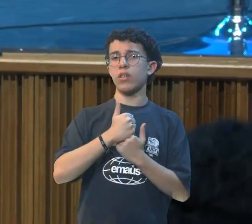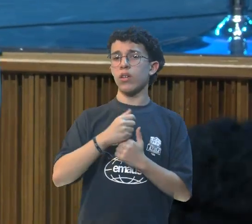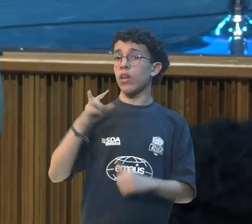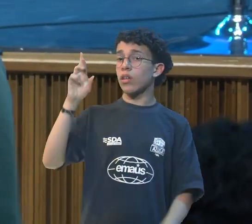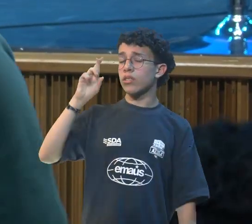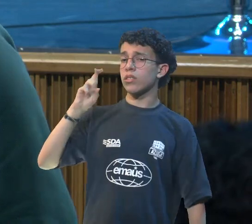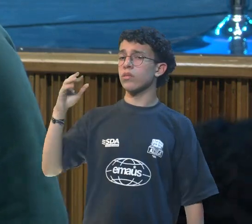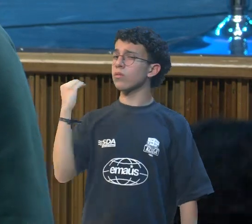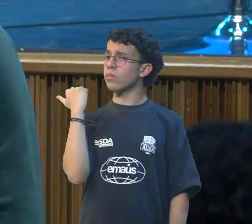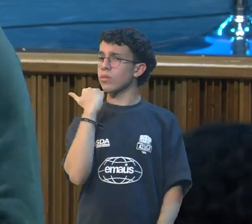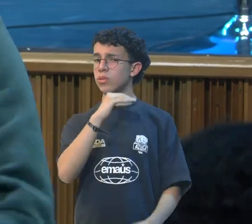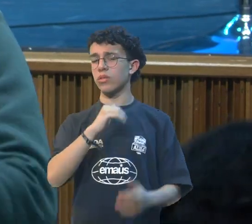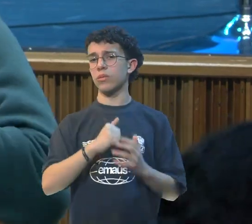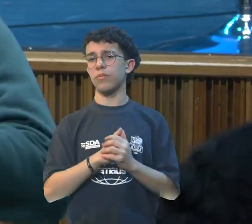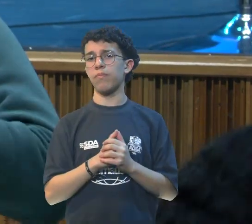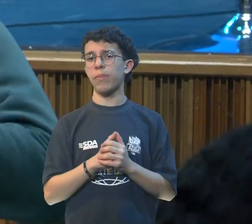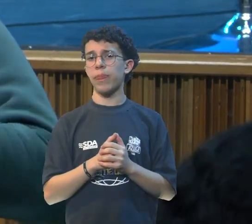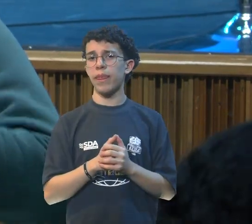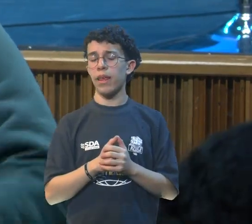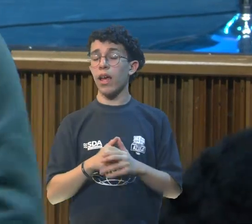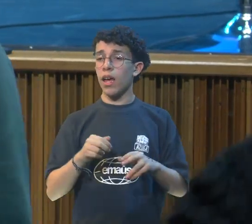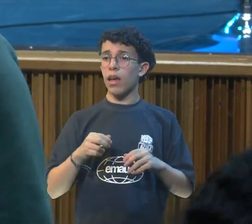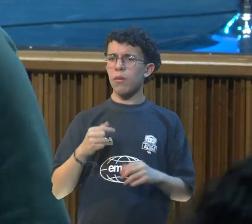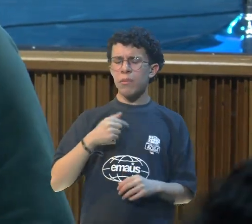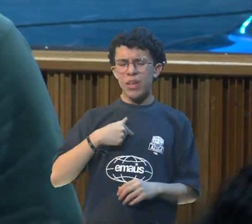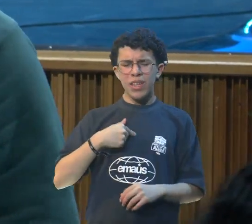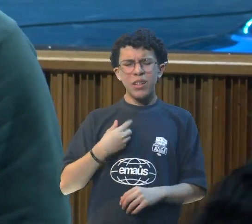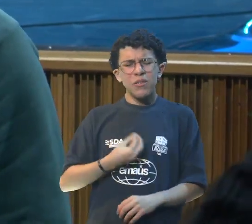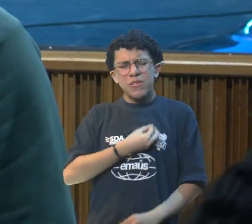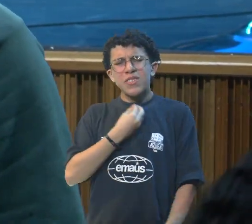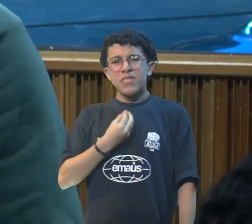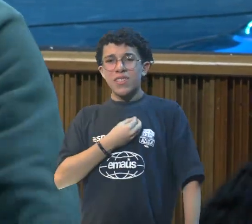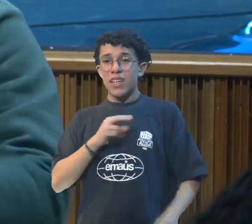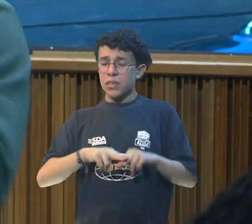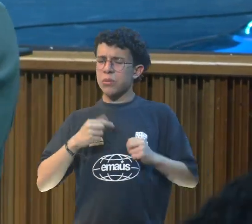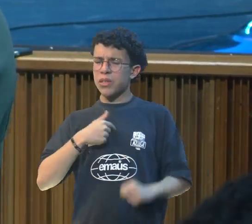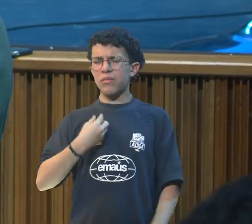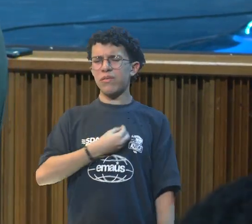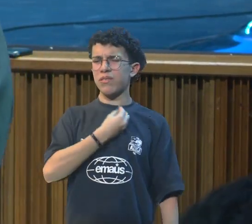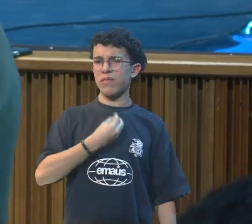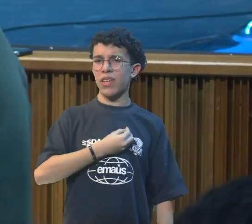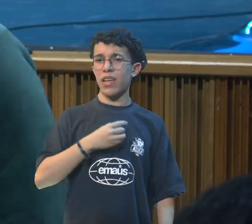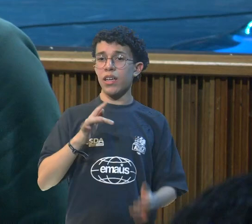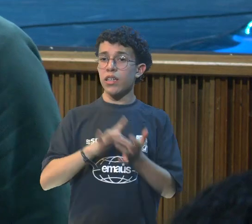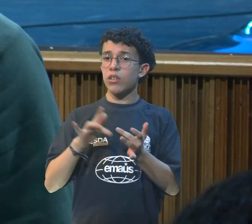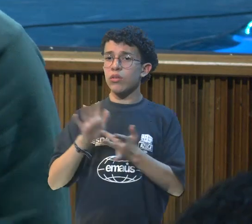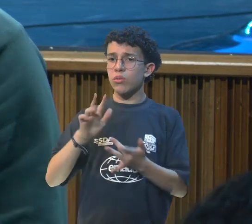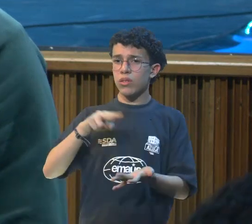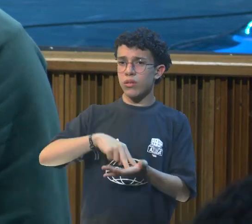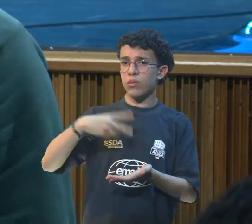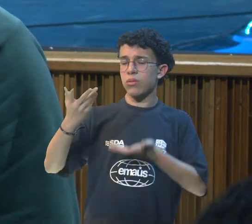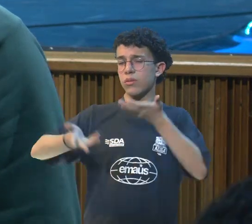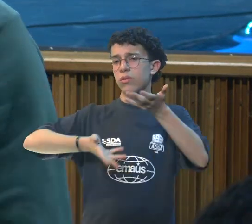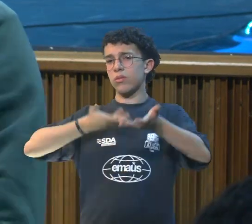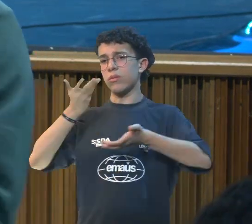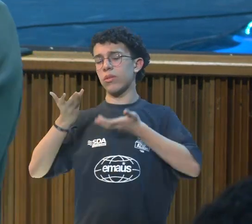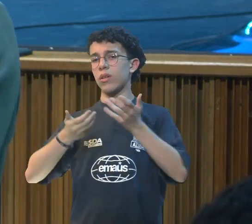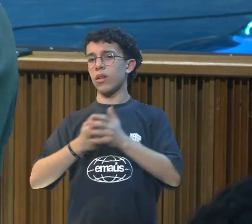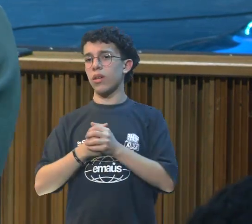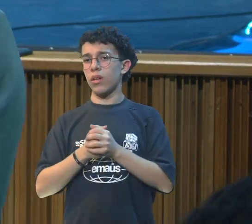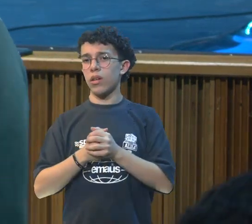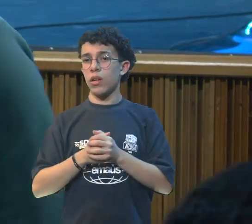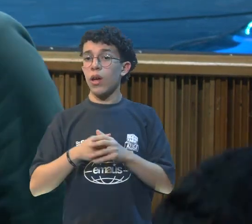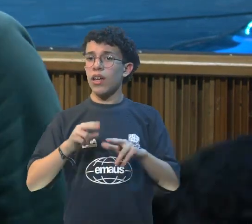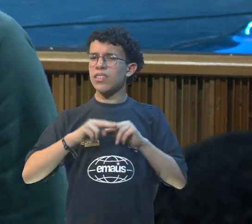Senhor morreu para que eu vivesse, e o Senhor ressuscitou para me